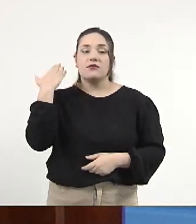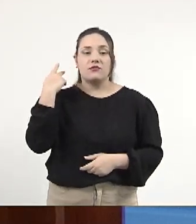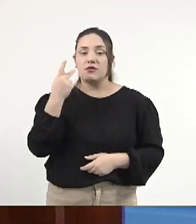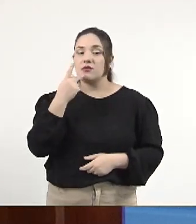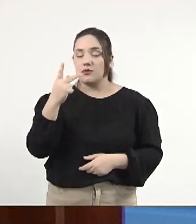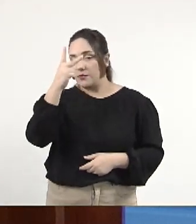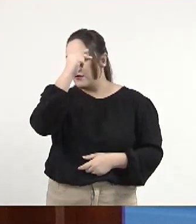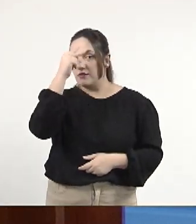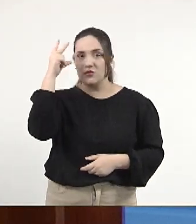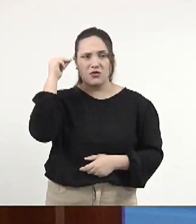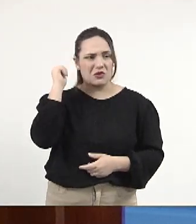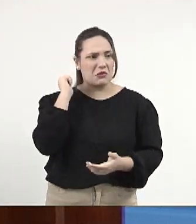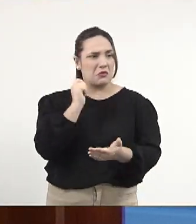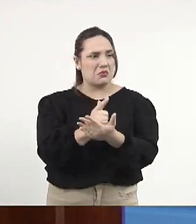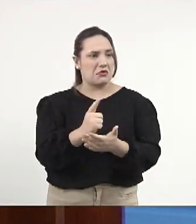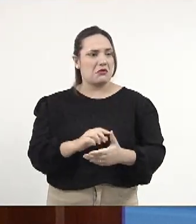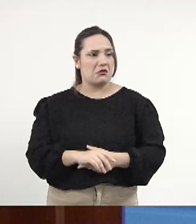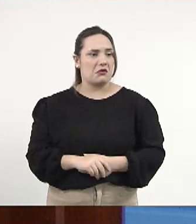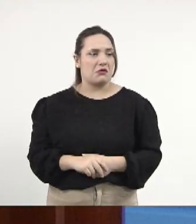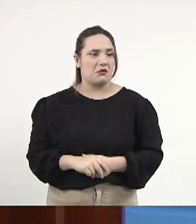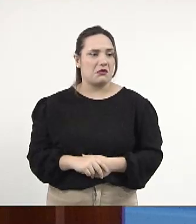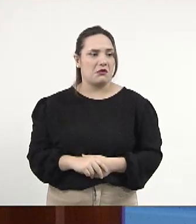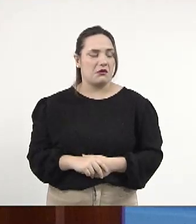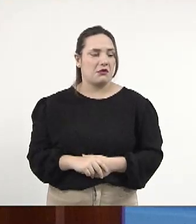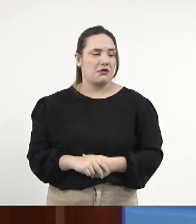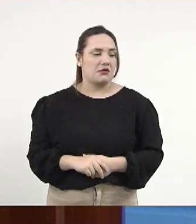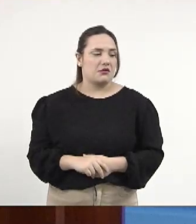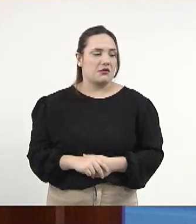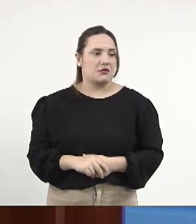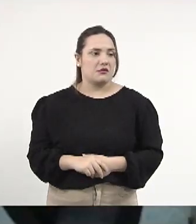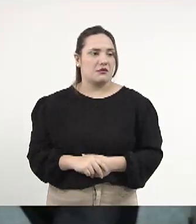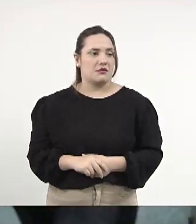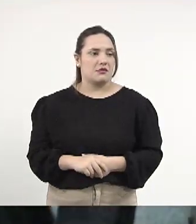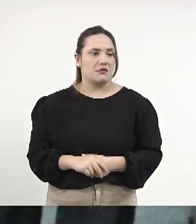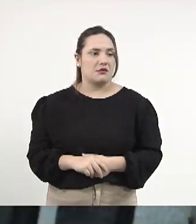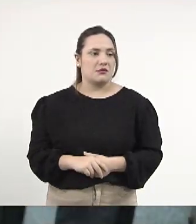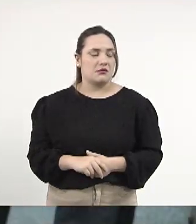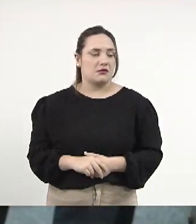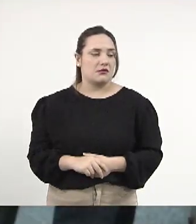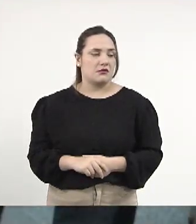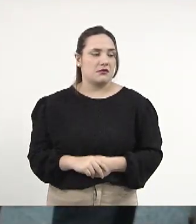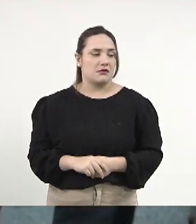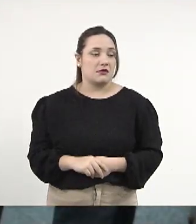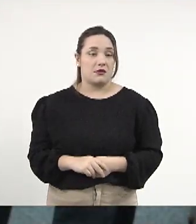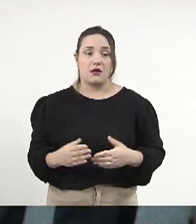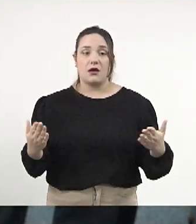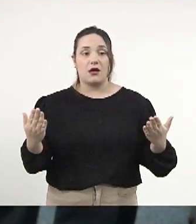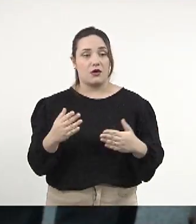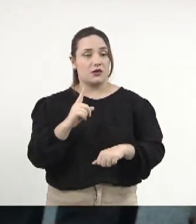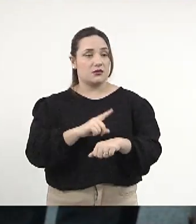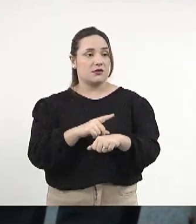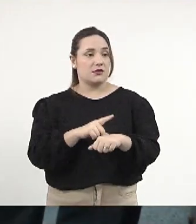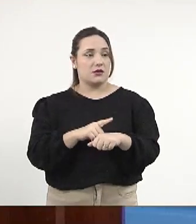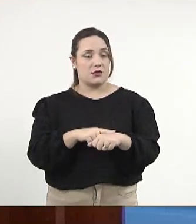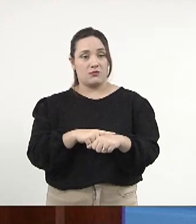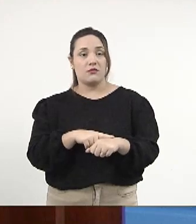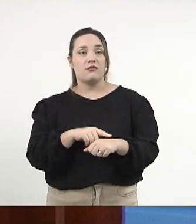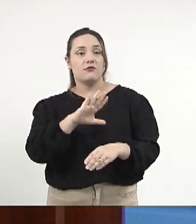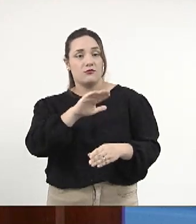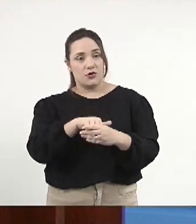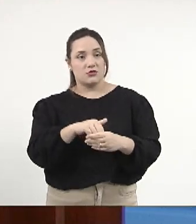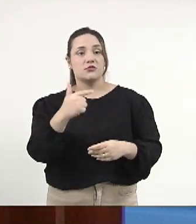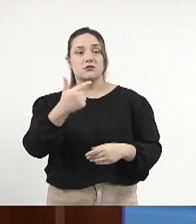que a prefeitura comprou. Não, agora chegou, agora no segundo turno da eleição, né, chegou.